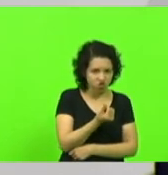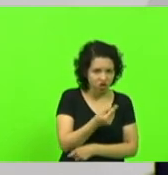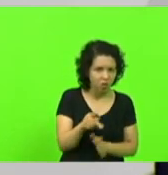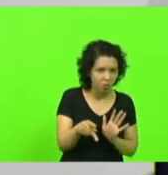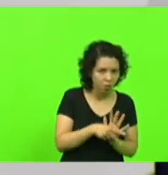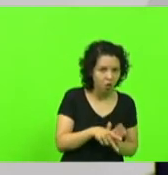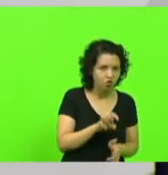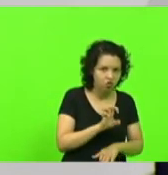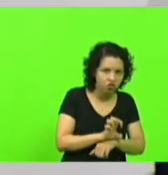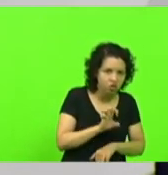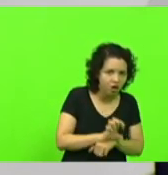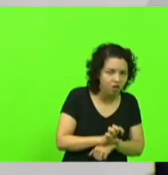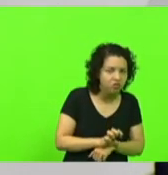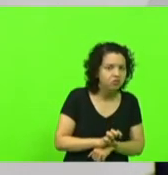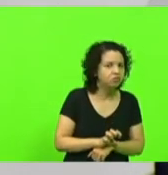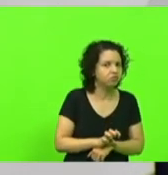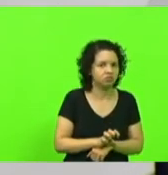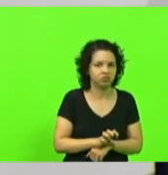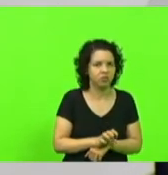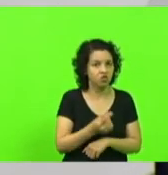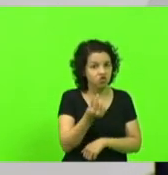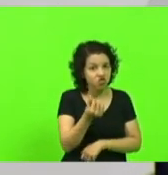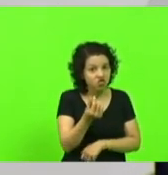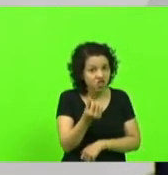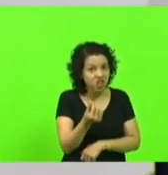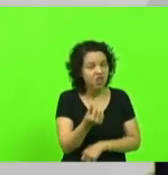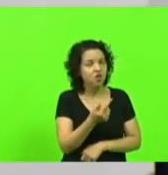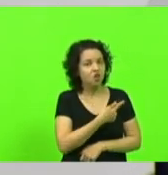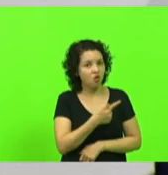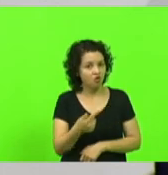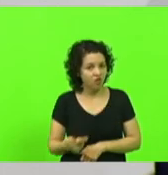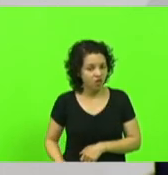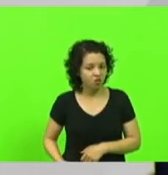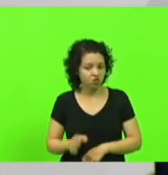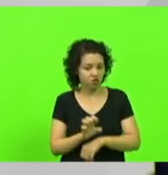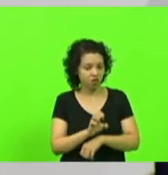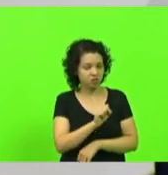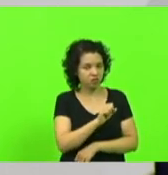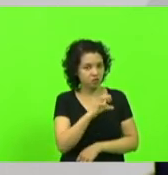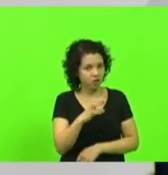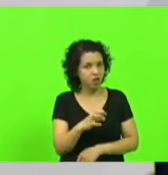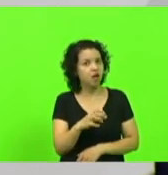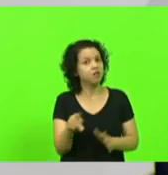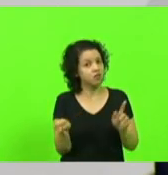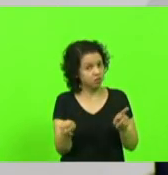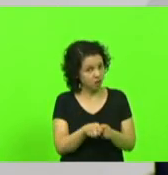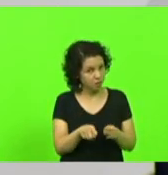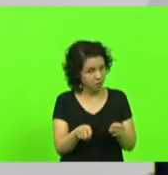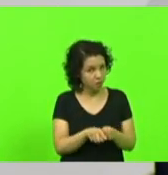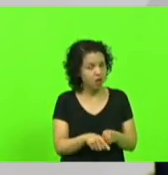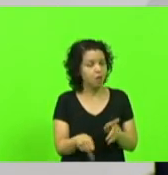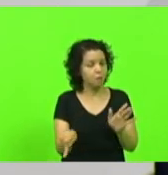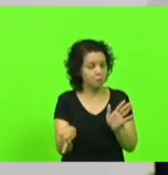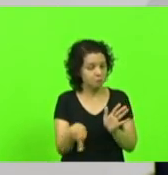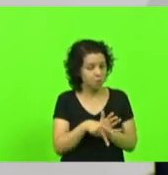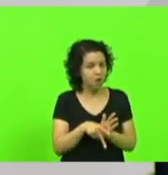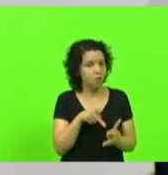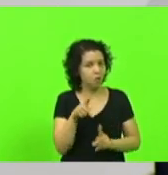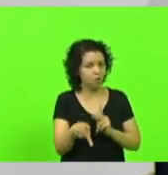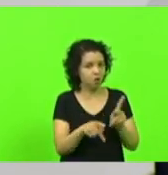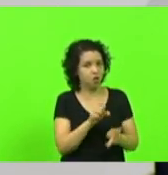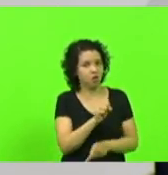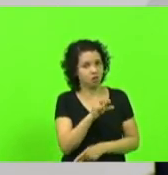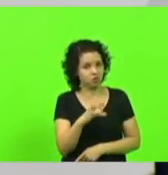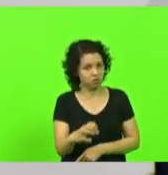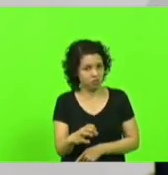catarinense, com dinheiro, ou melhor, não é com dinheiro do governo do estado de Santa Catarina, que também é do catarinense, mas é com o dinheiro do catarinense que é enviado